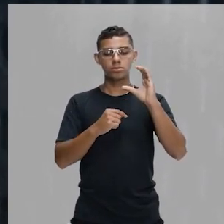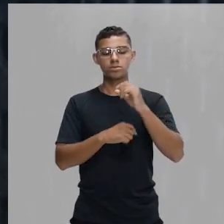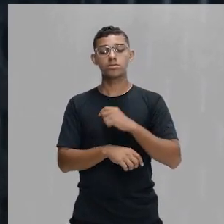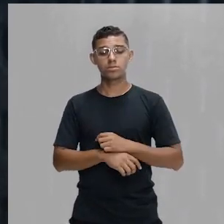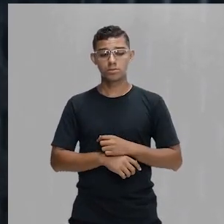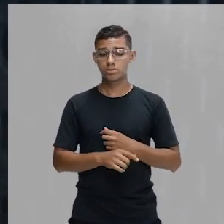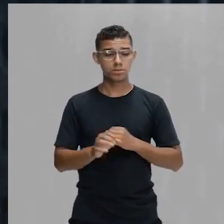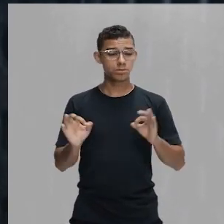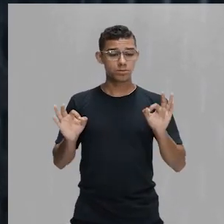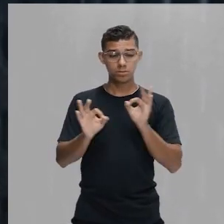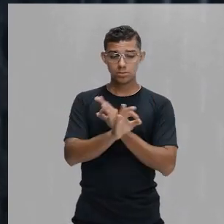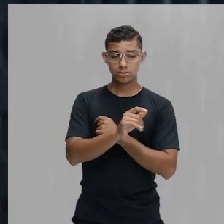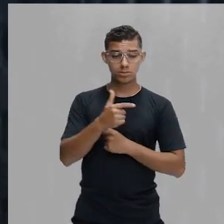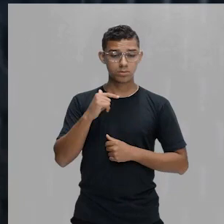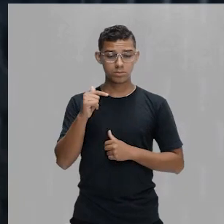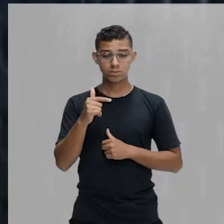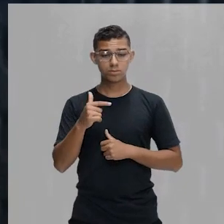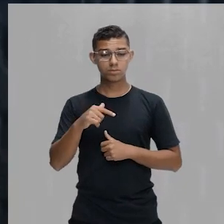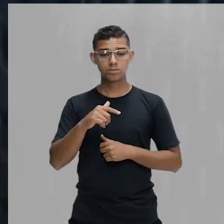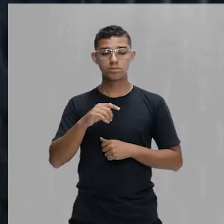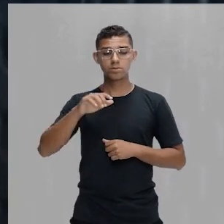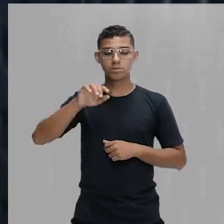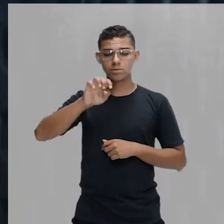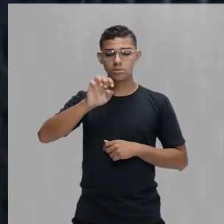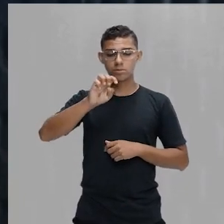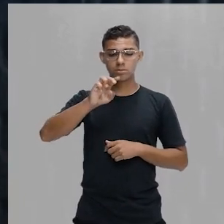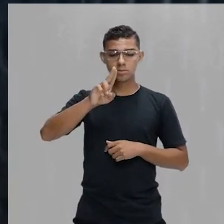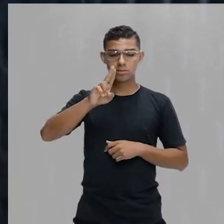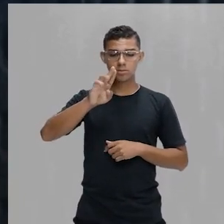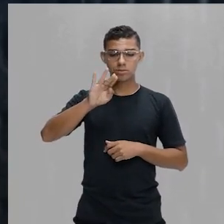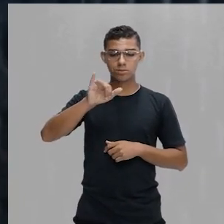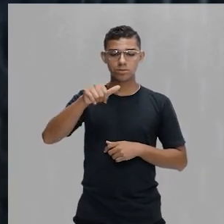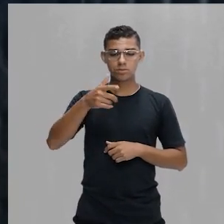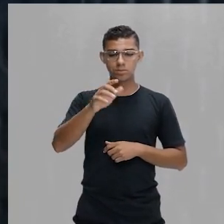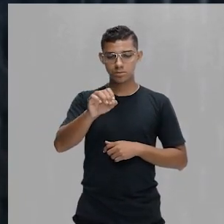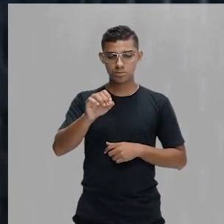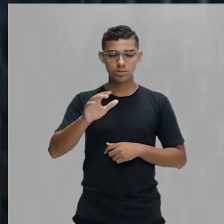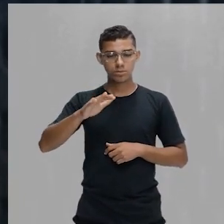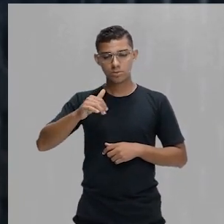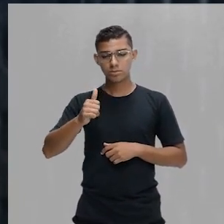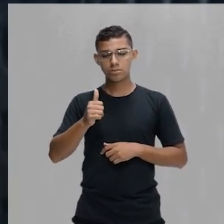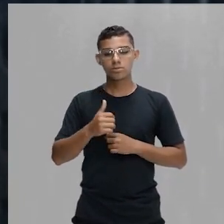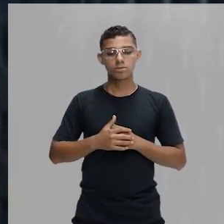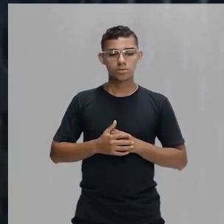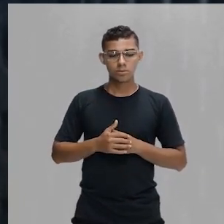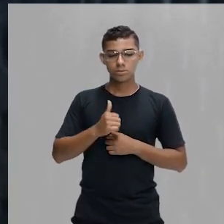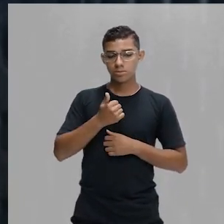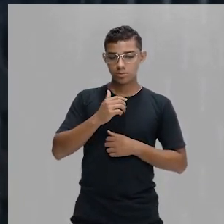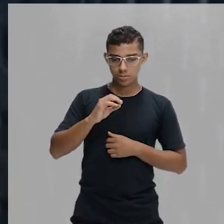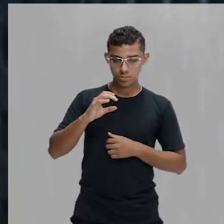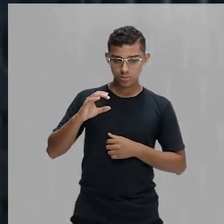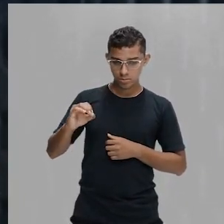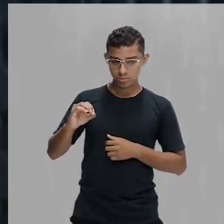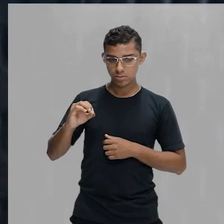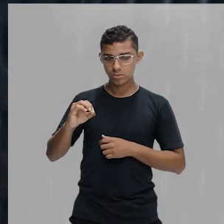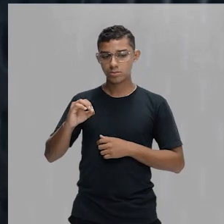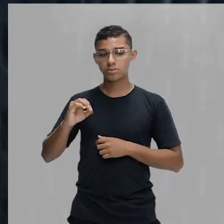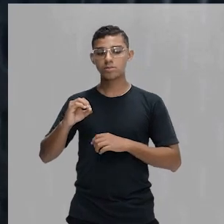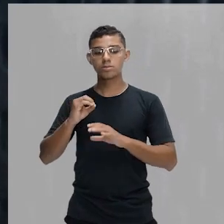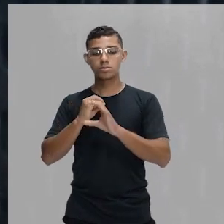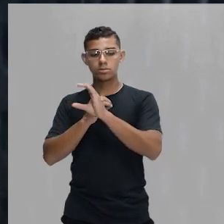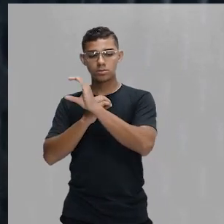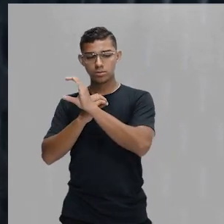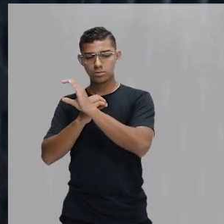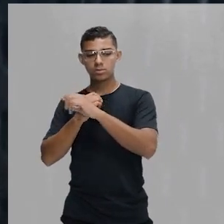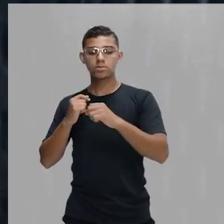em ebulição, o que ocorreria normalmente a 100 graus, não é isso? Esta água é